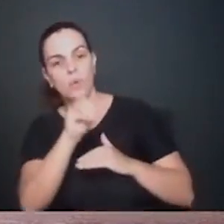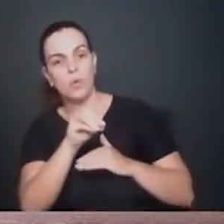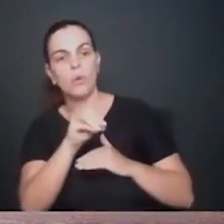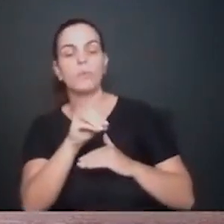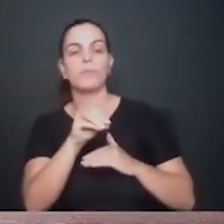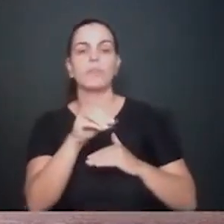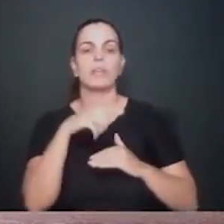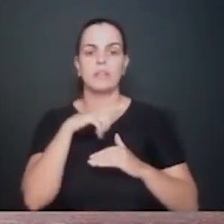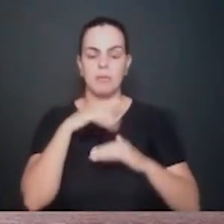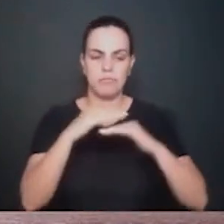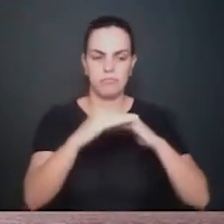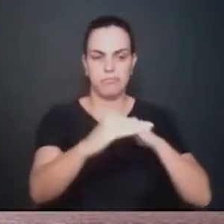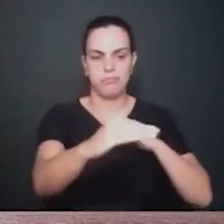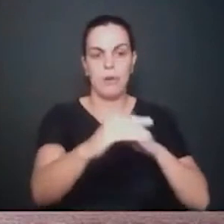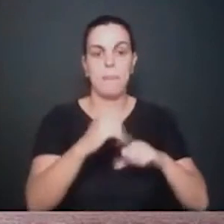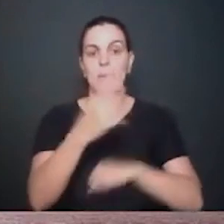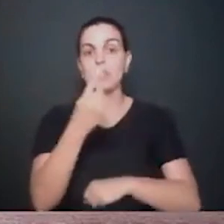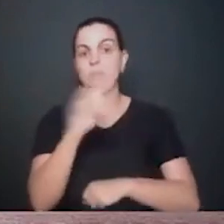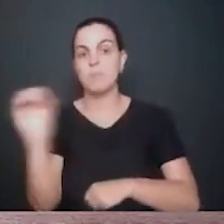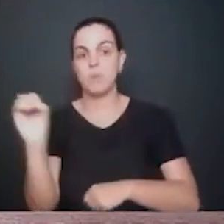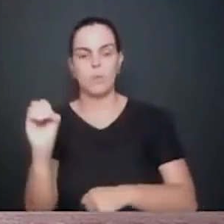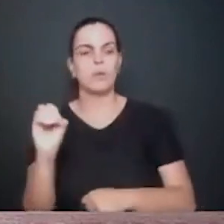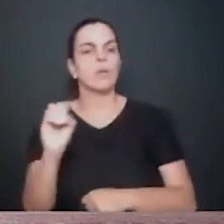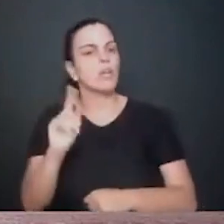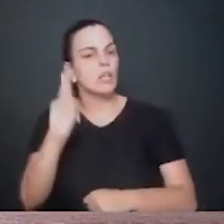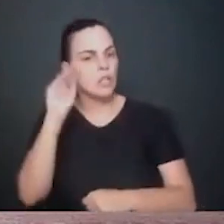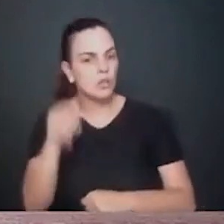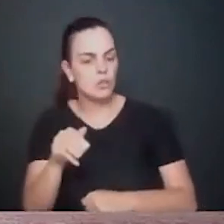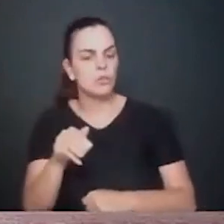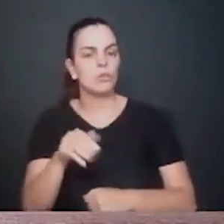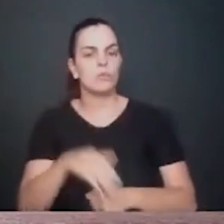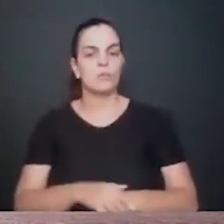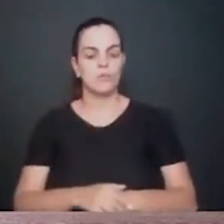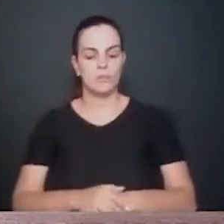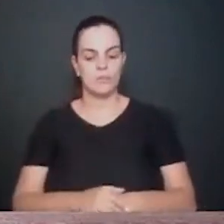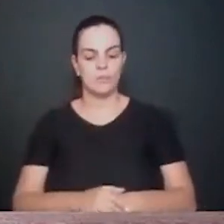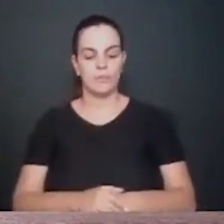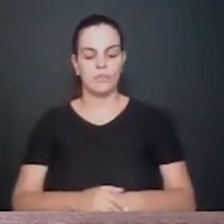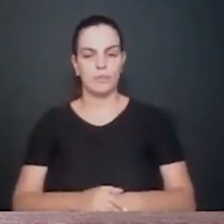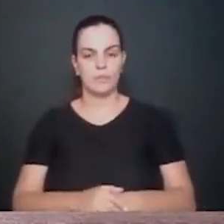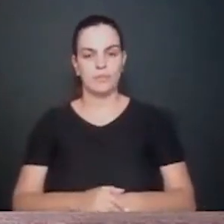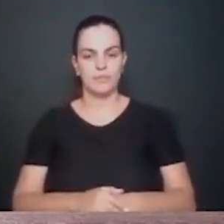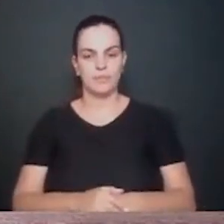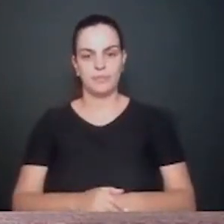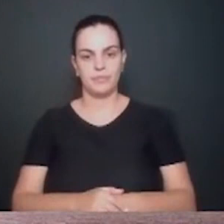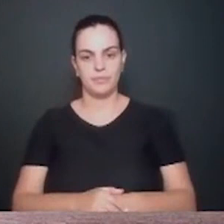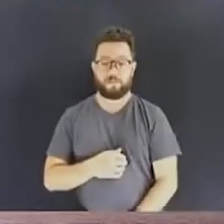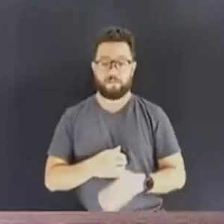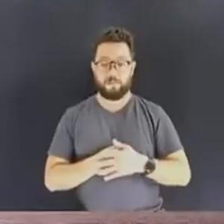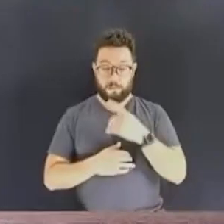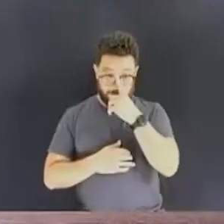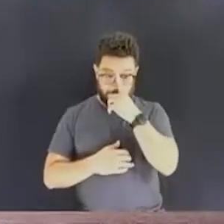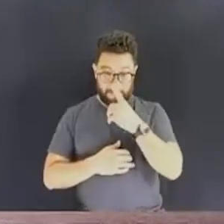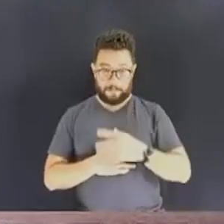Então, isso tudo se deu graças ao empenho dessa casa no ano de 2017, que aprovou o ajuste fiscal, e hoje os frutos estão sendo colhidos por